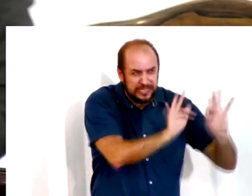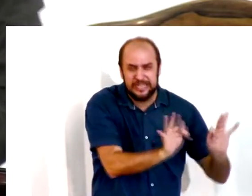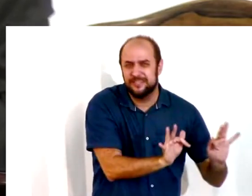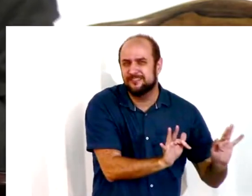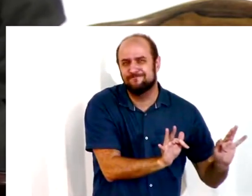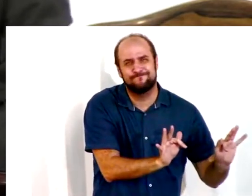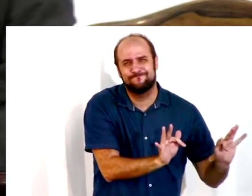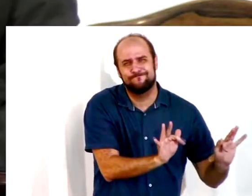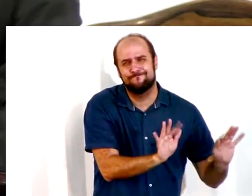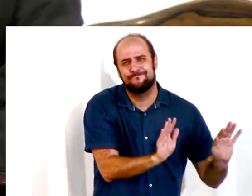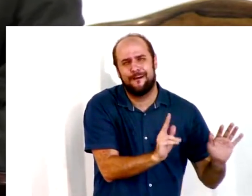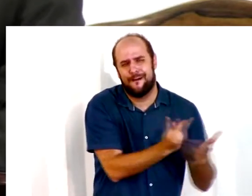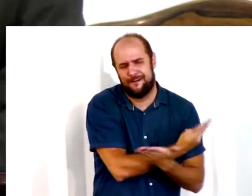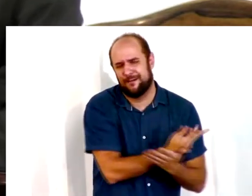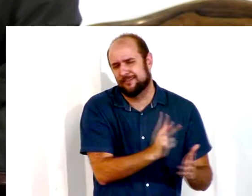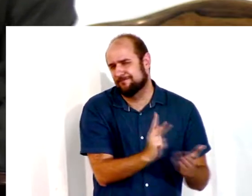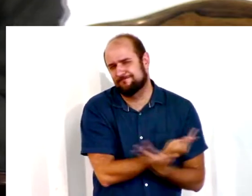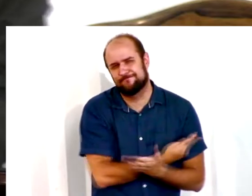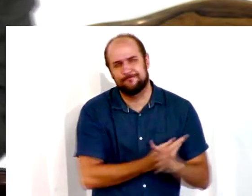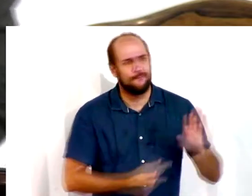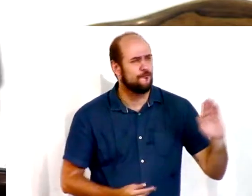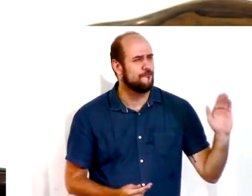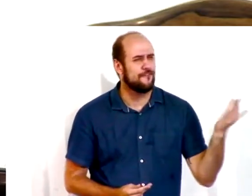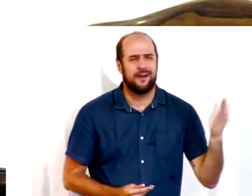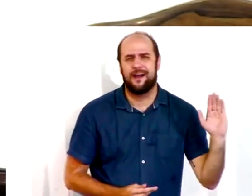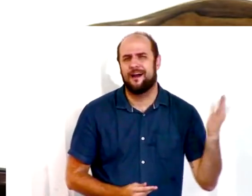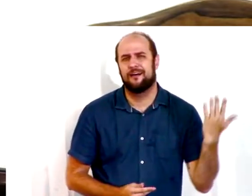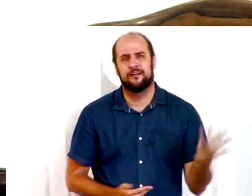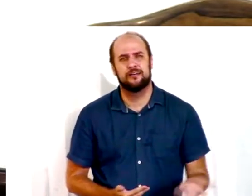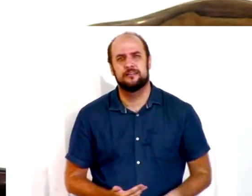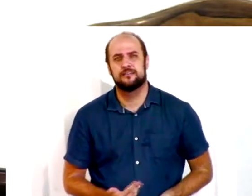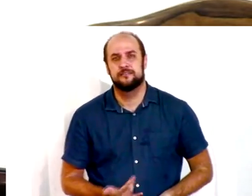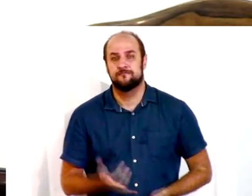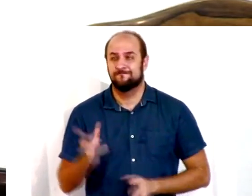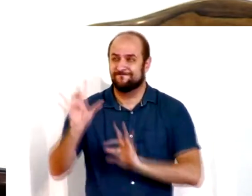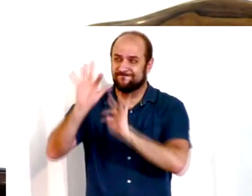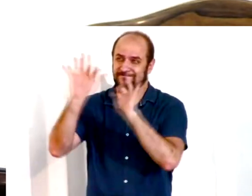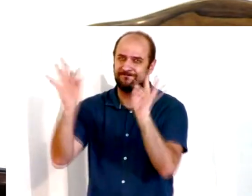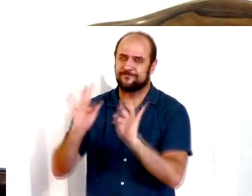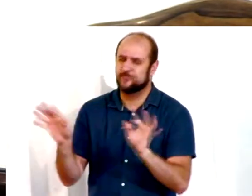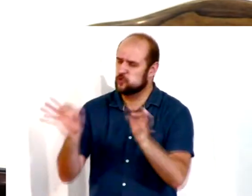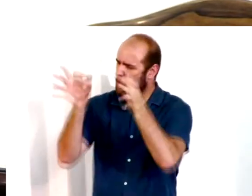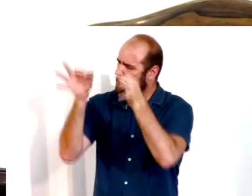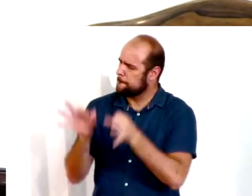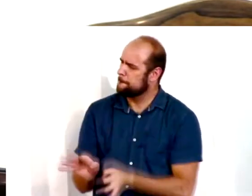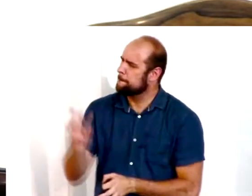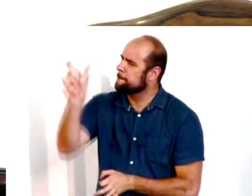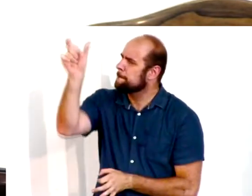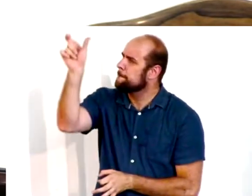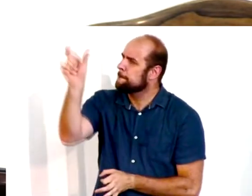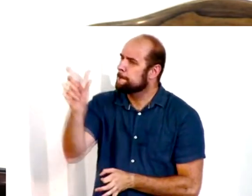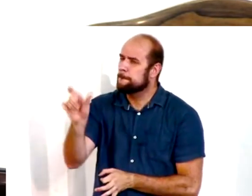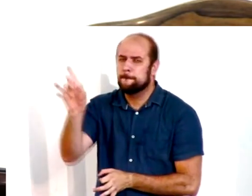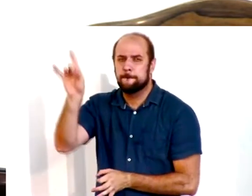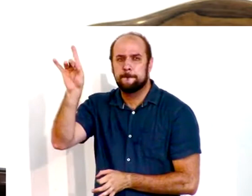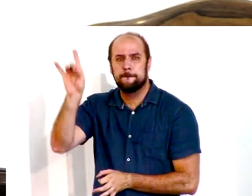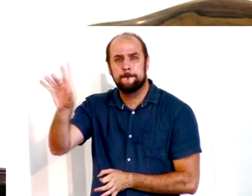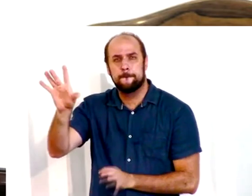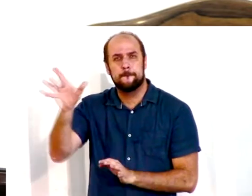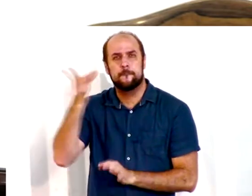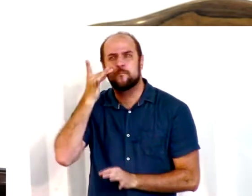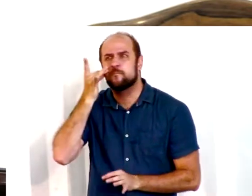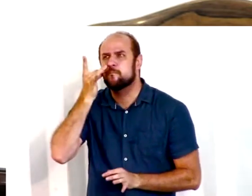mas não é. A felicidade se encontra naquele que é a personificação da